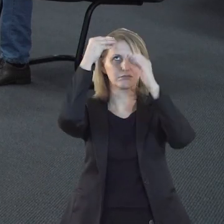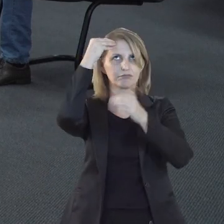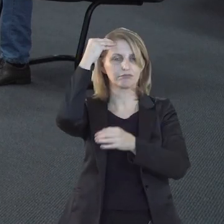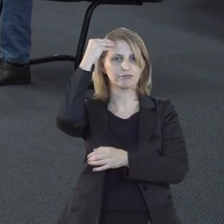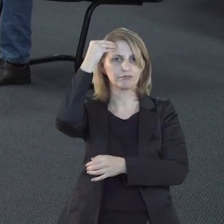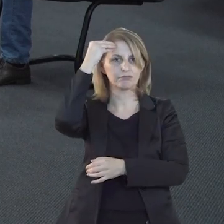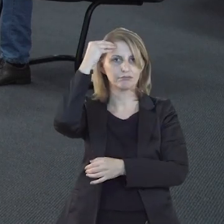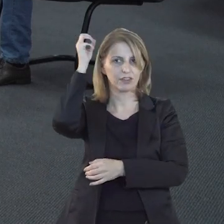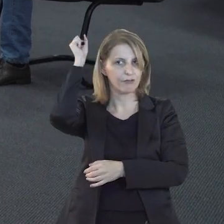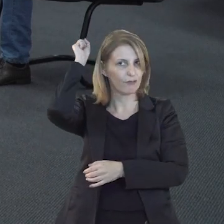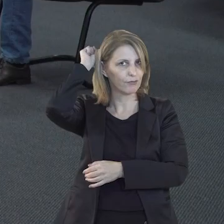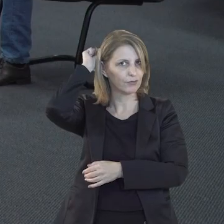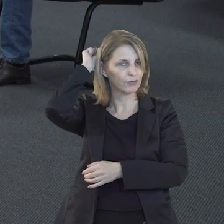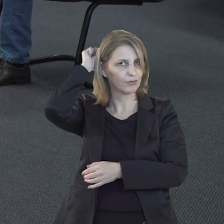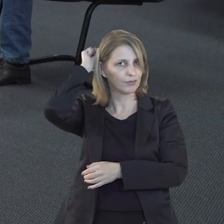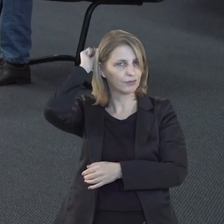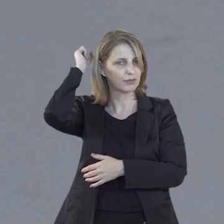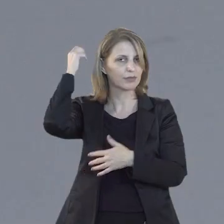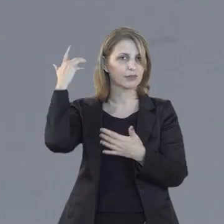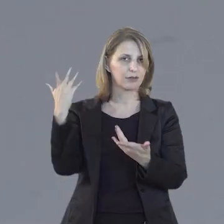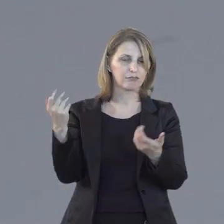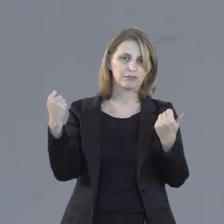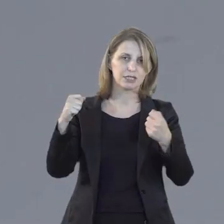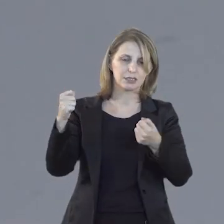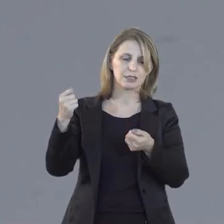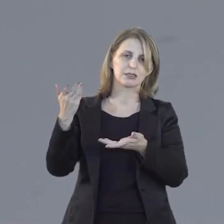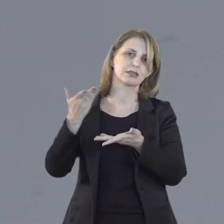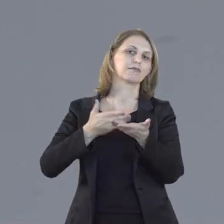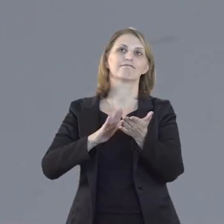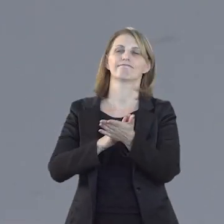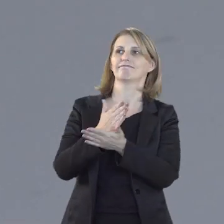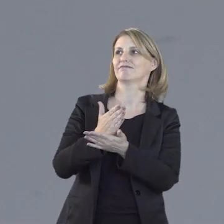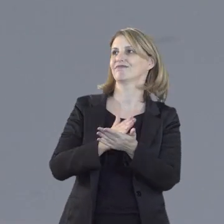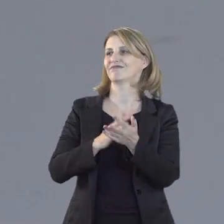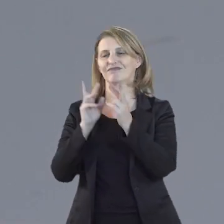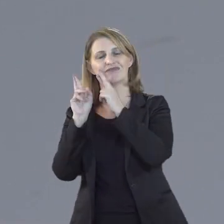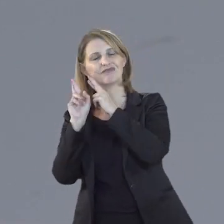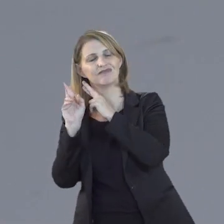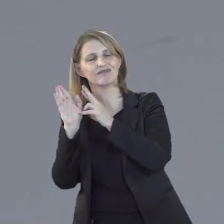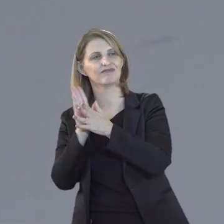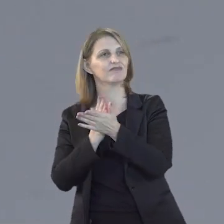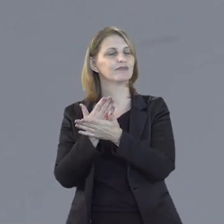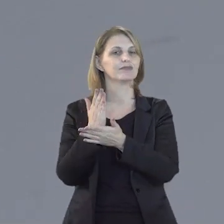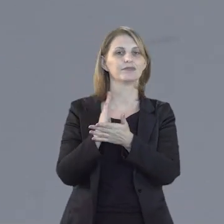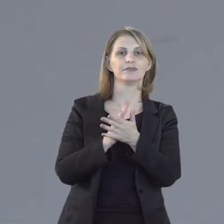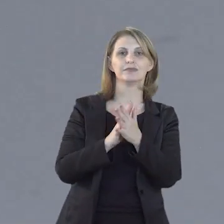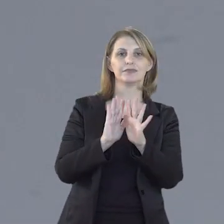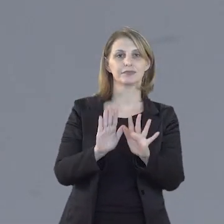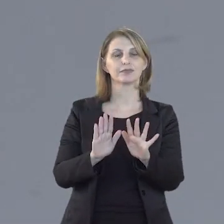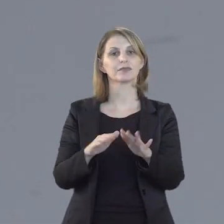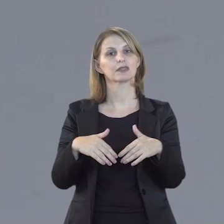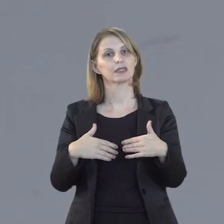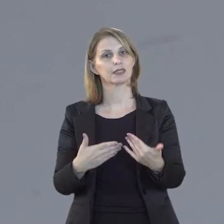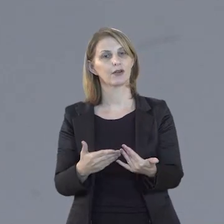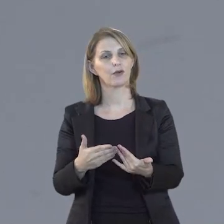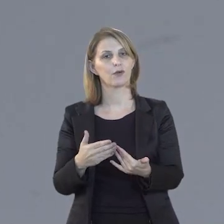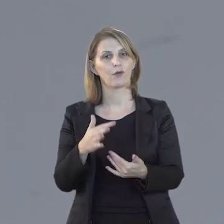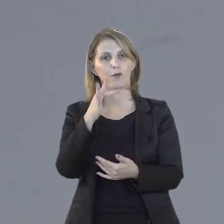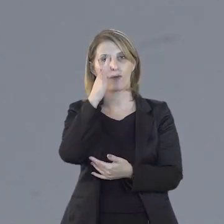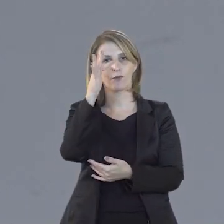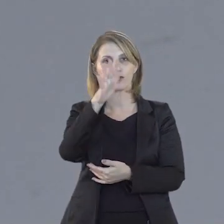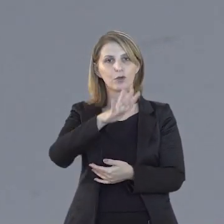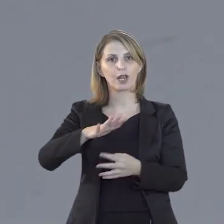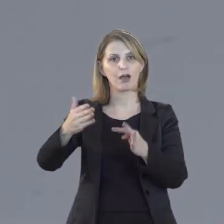lá no subconsciente, volta a aflorar e incomodar, tirar o sono de muitas